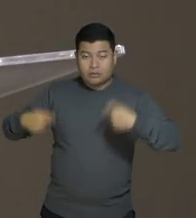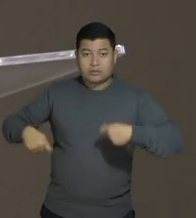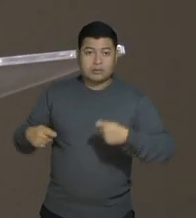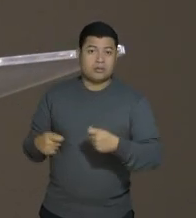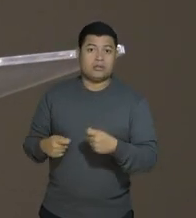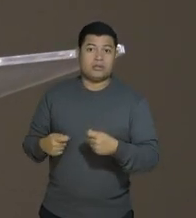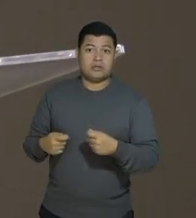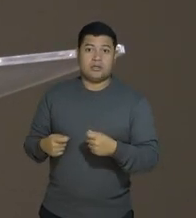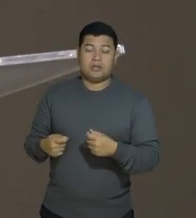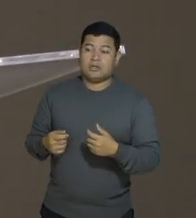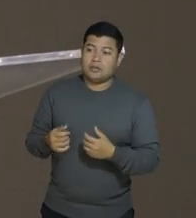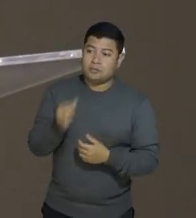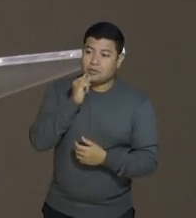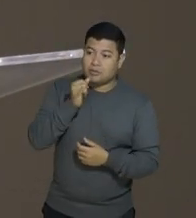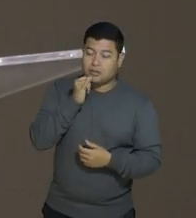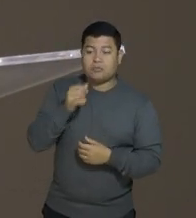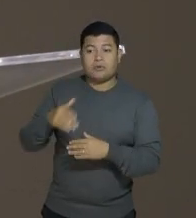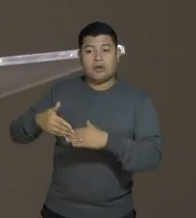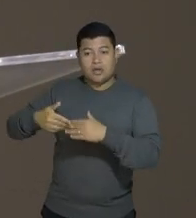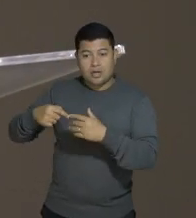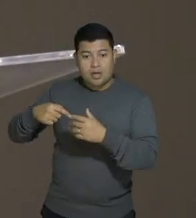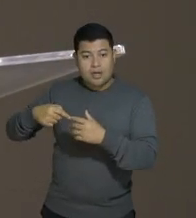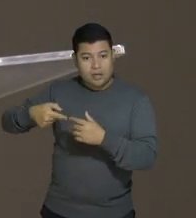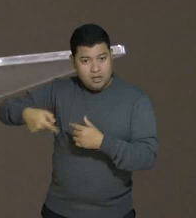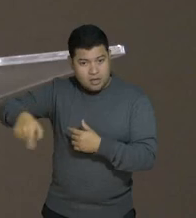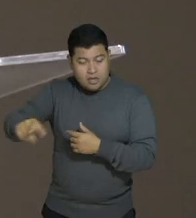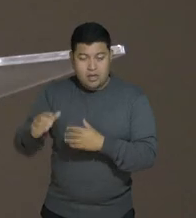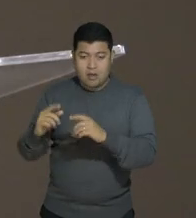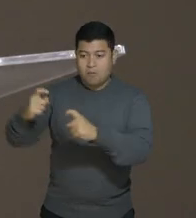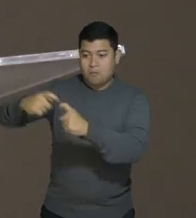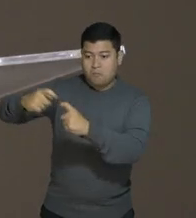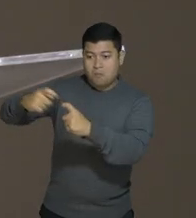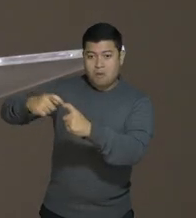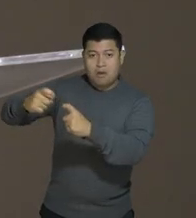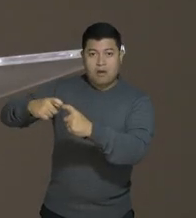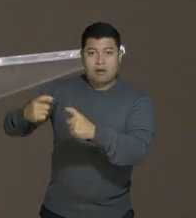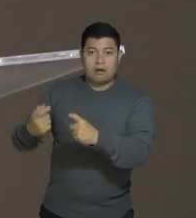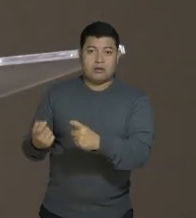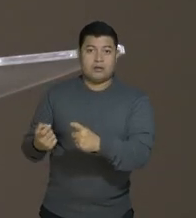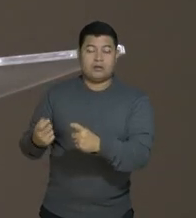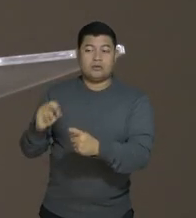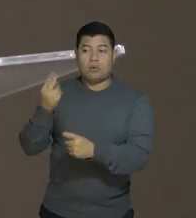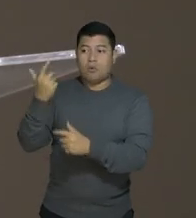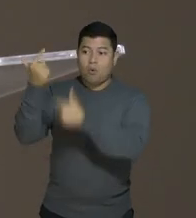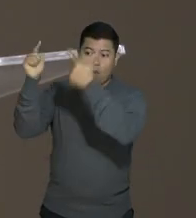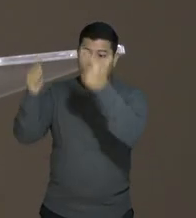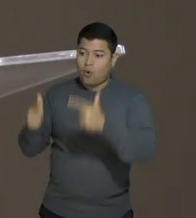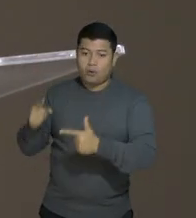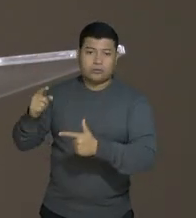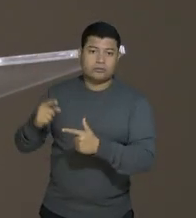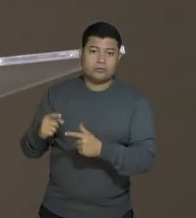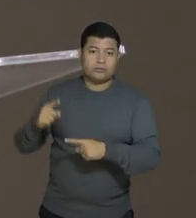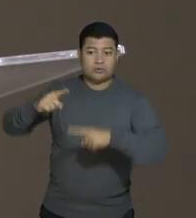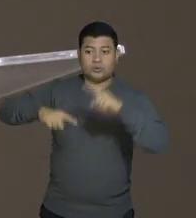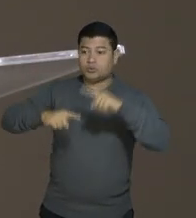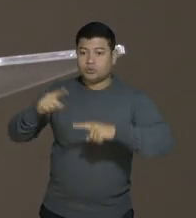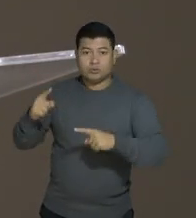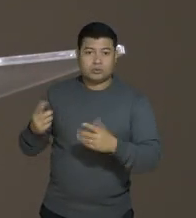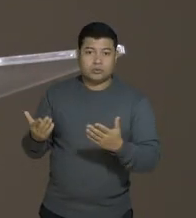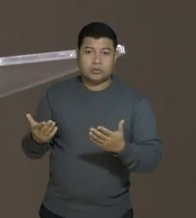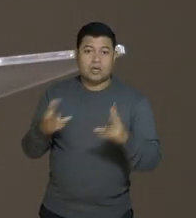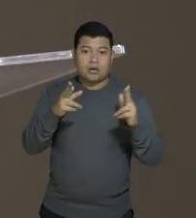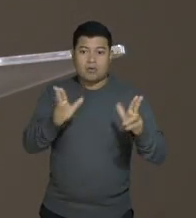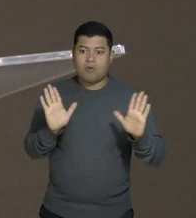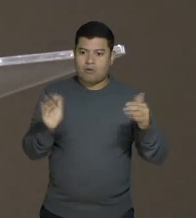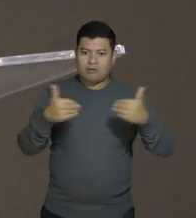ela não tá rendendo o que ela é capaz, no sentido de a família procurar recurso, né? Como vocês estão fazendo com o autismo. Né?